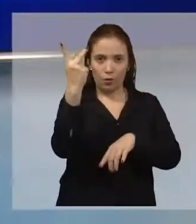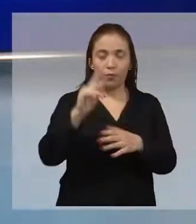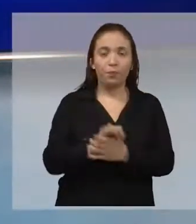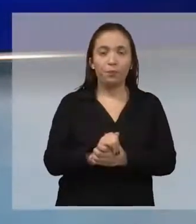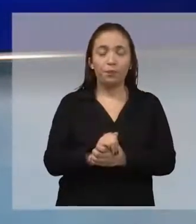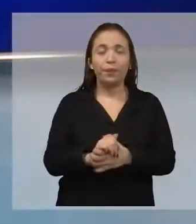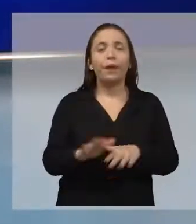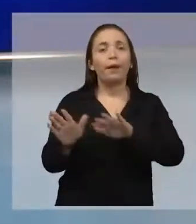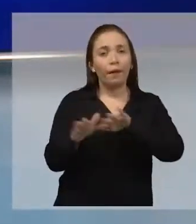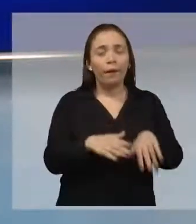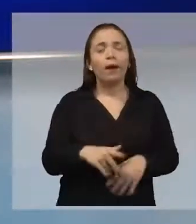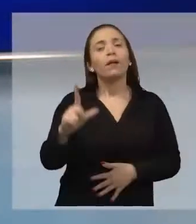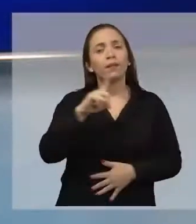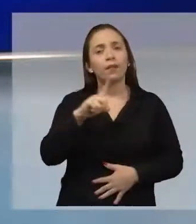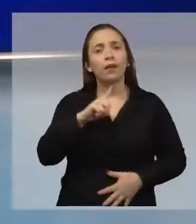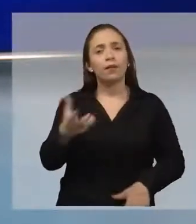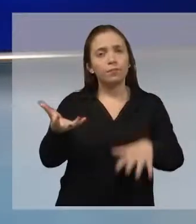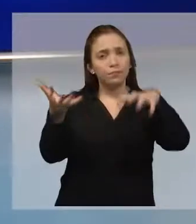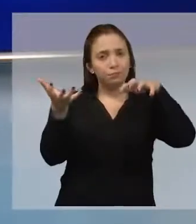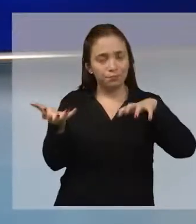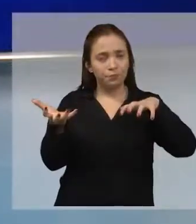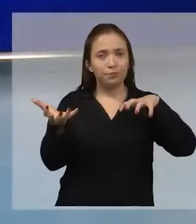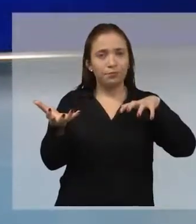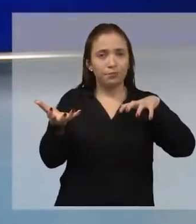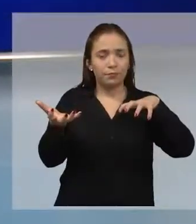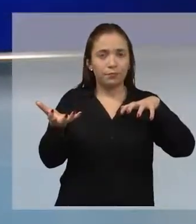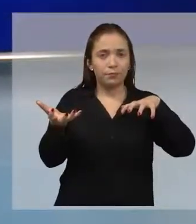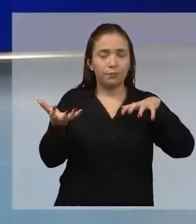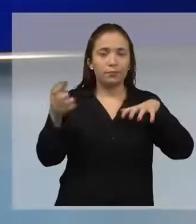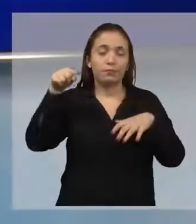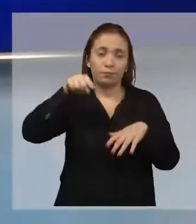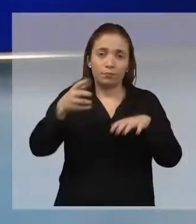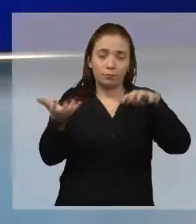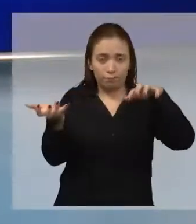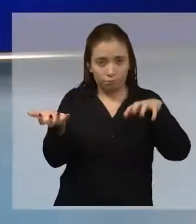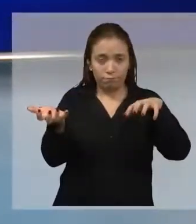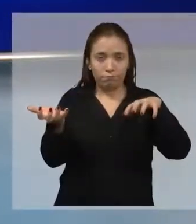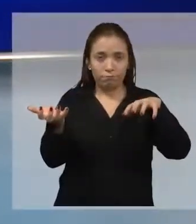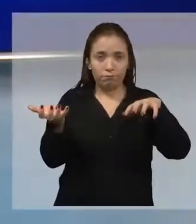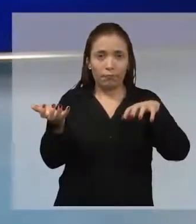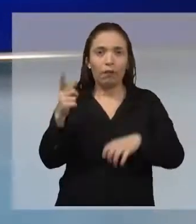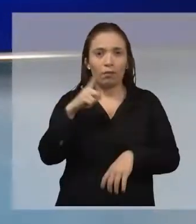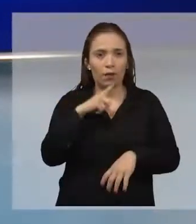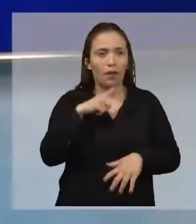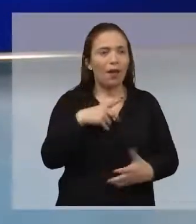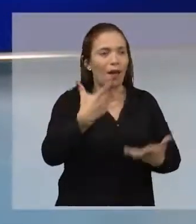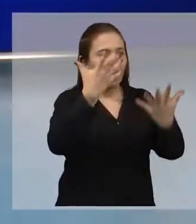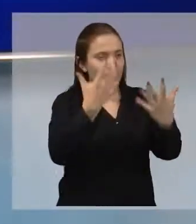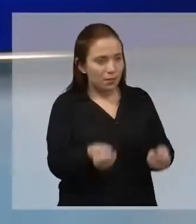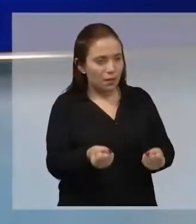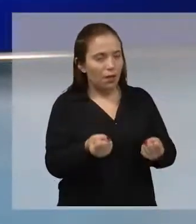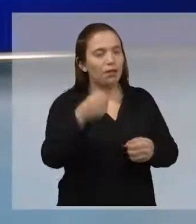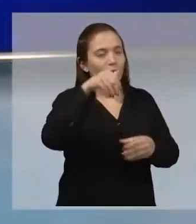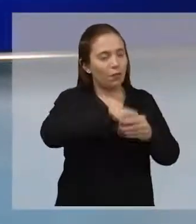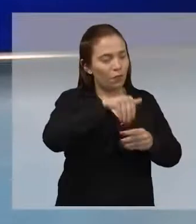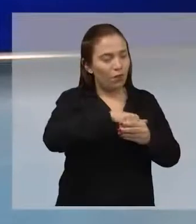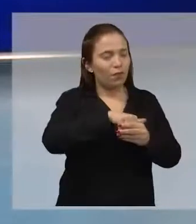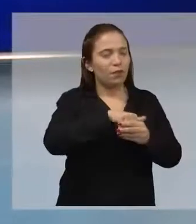tem um Congresso Nacional que, uma hora, diz que é a favor da reforma da